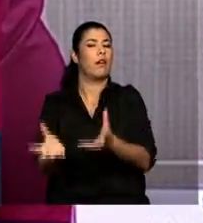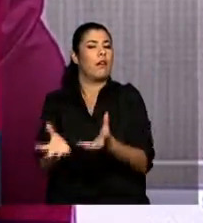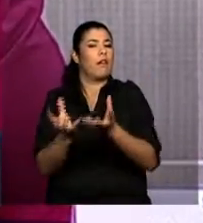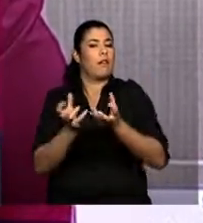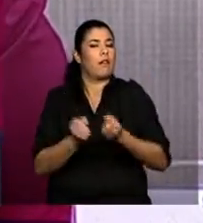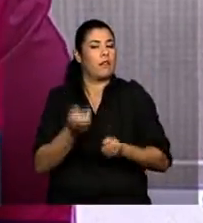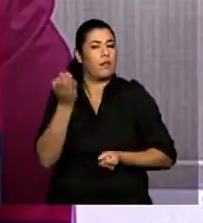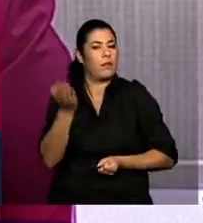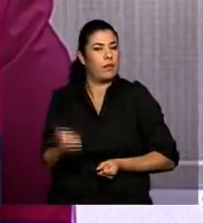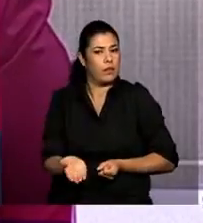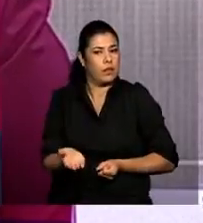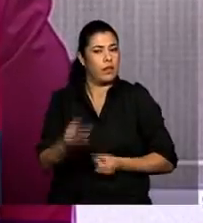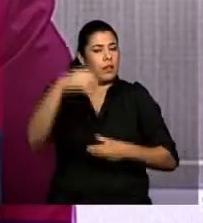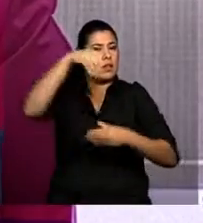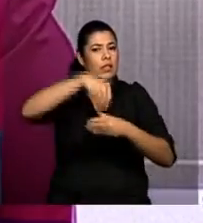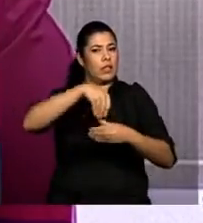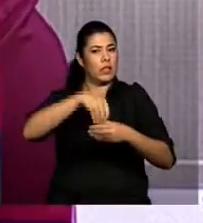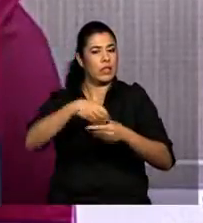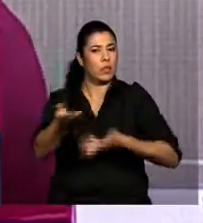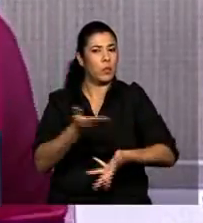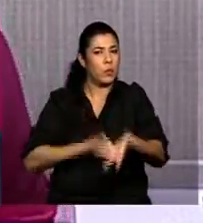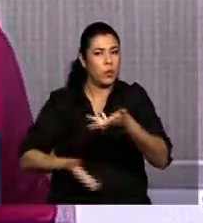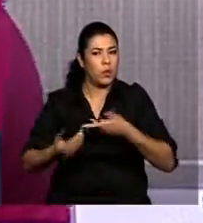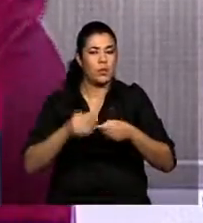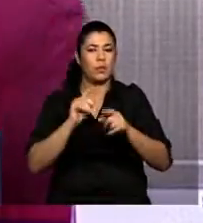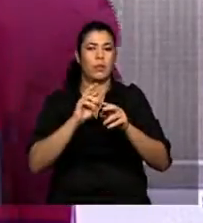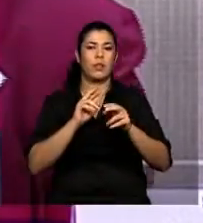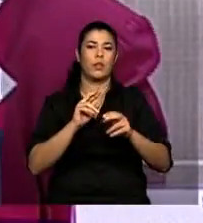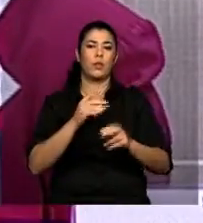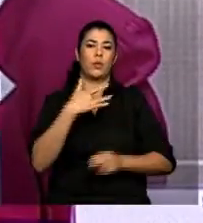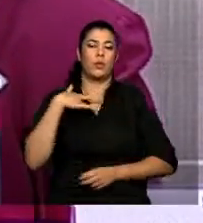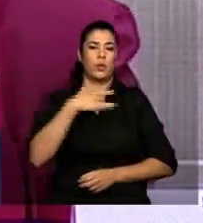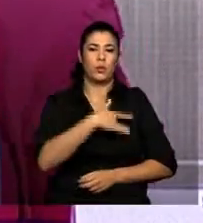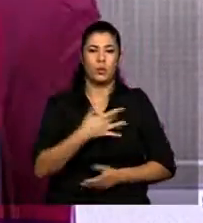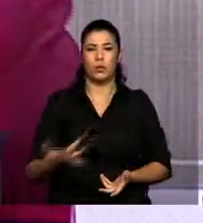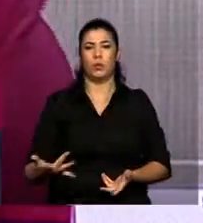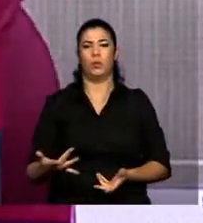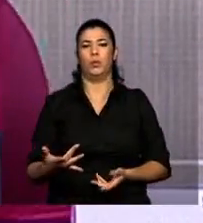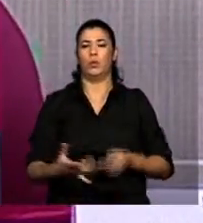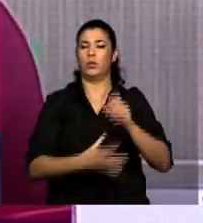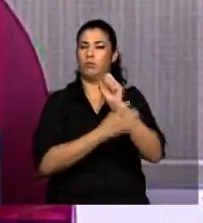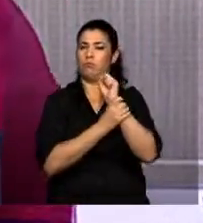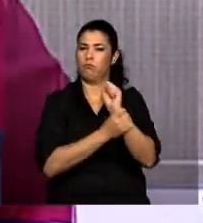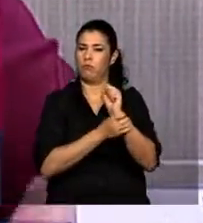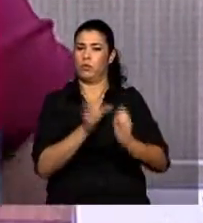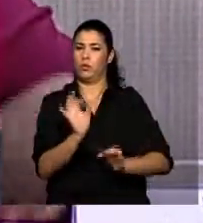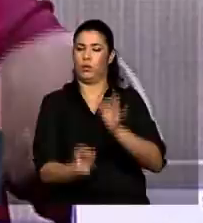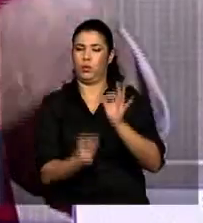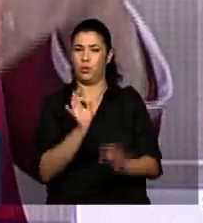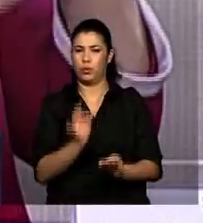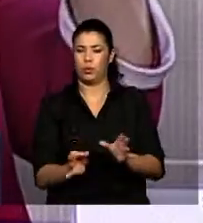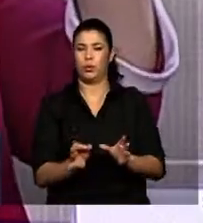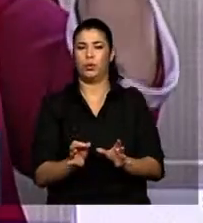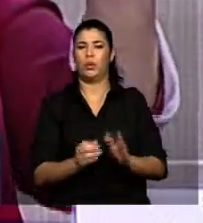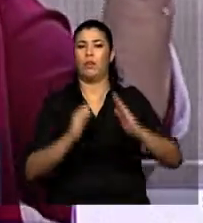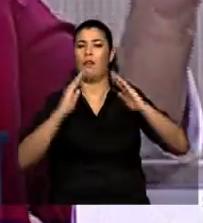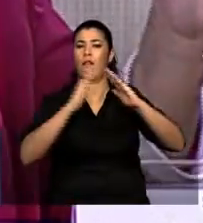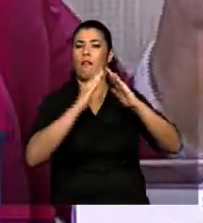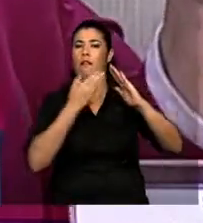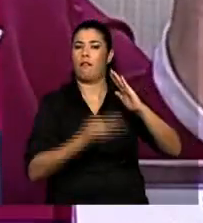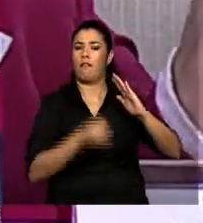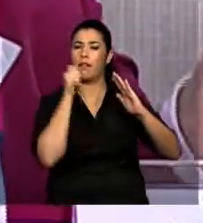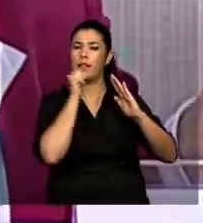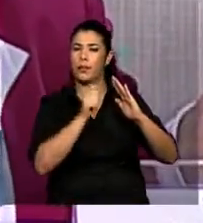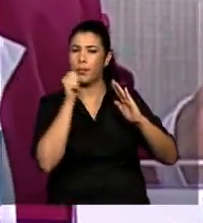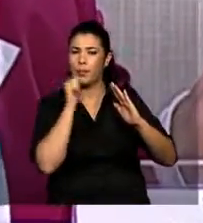acolhimento nas nossas redes, na rede de saúde, na rede de garantia à justiça, nas casas das mulheres,